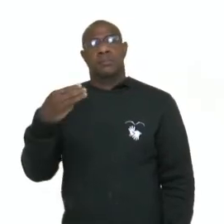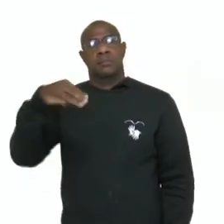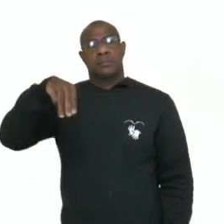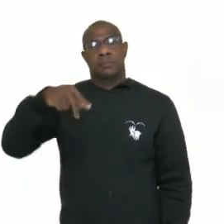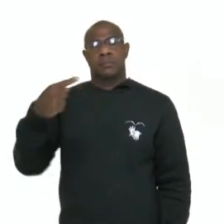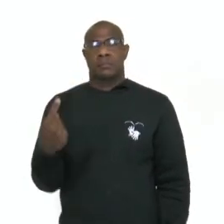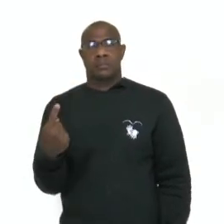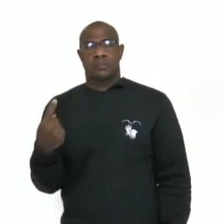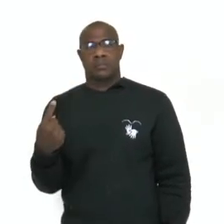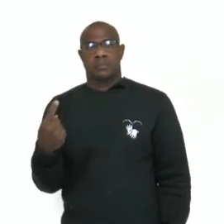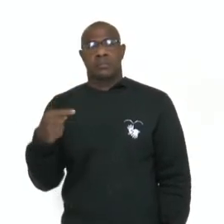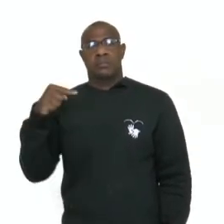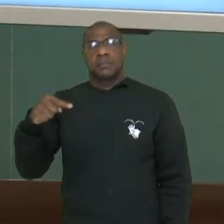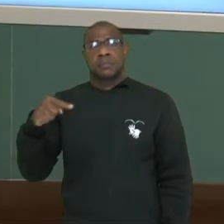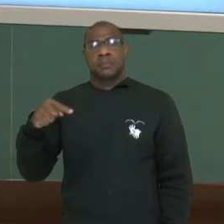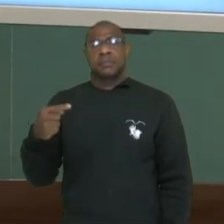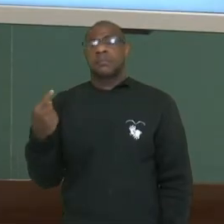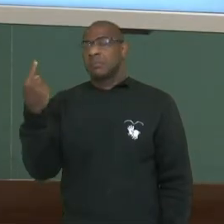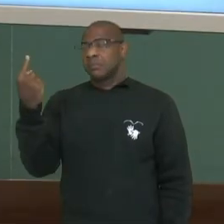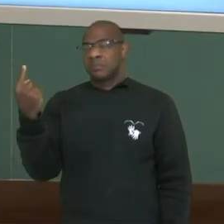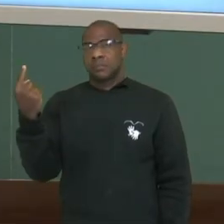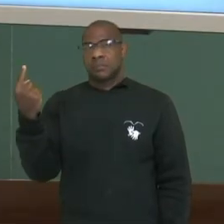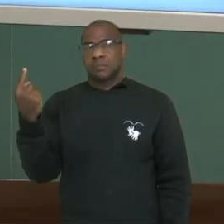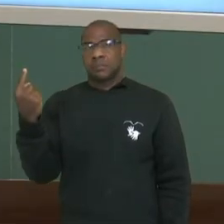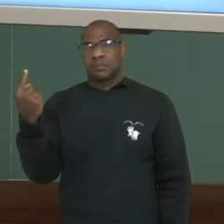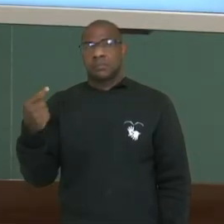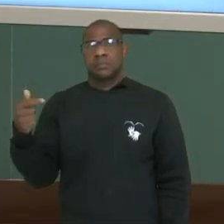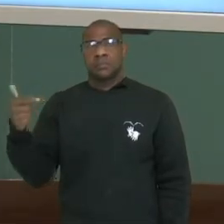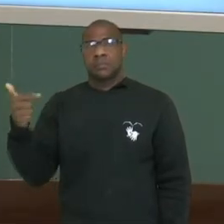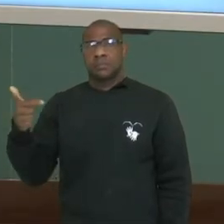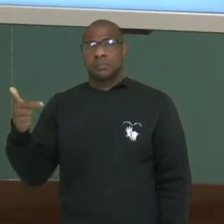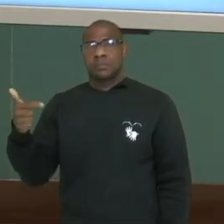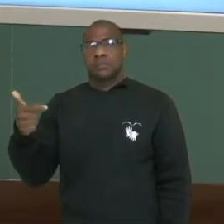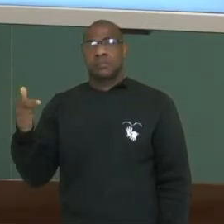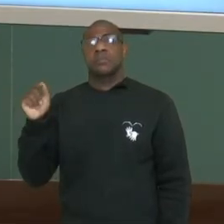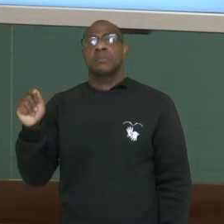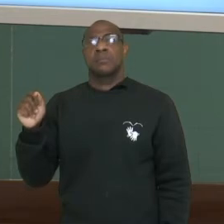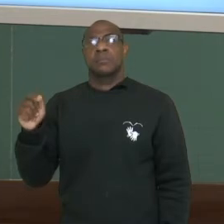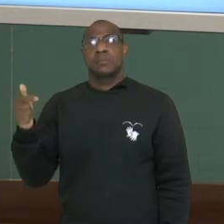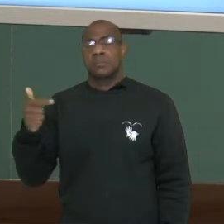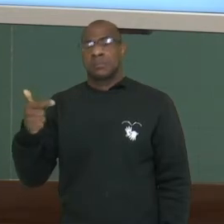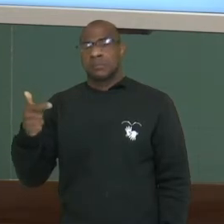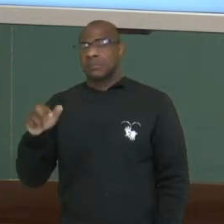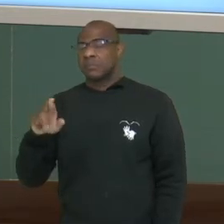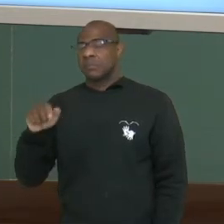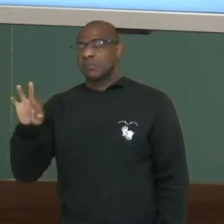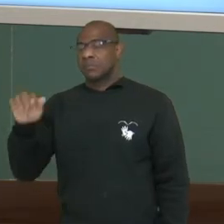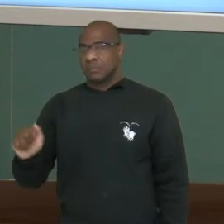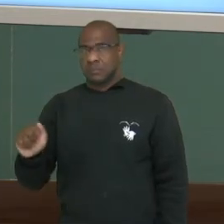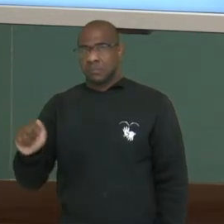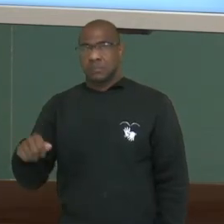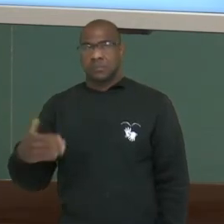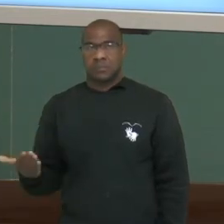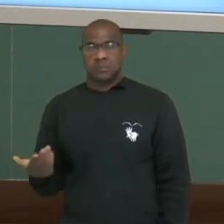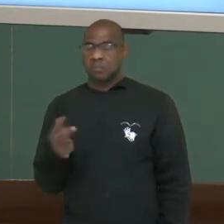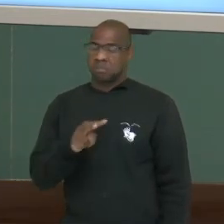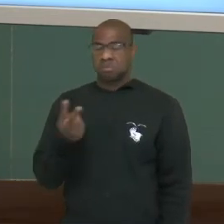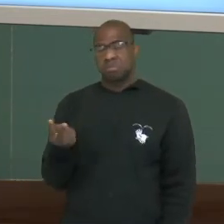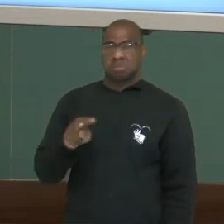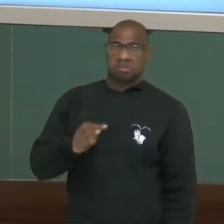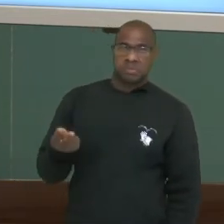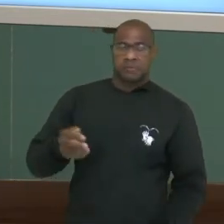é menos o inverso do coeficiente da segunda reta. Tranquilo? Tanto um quanto o